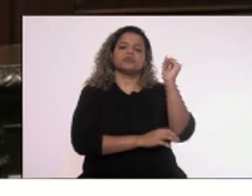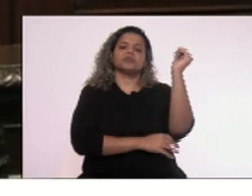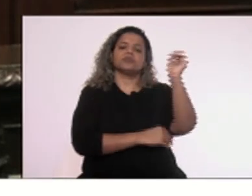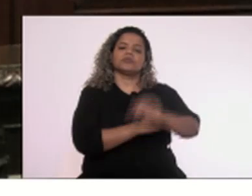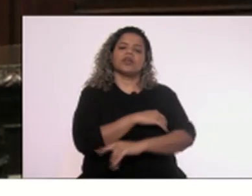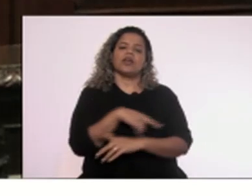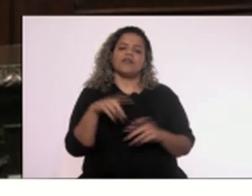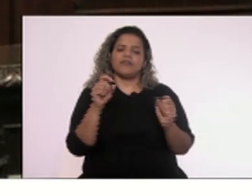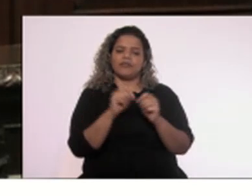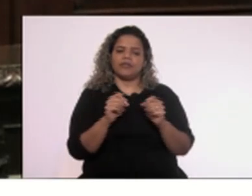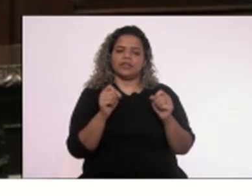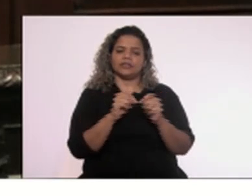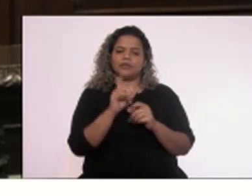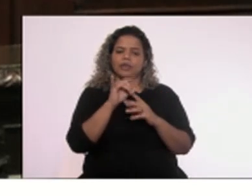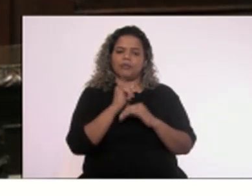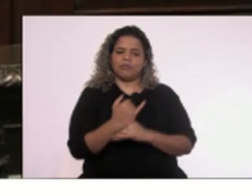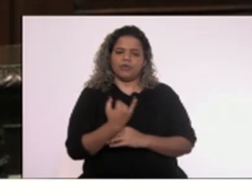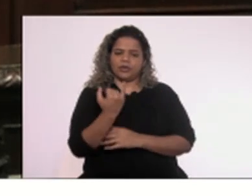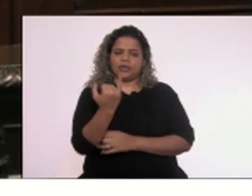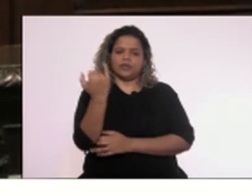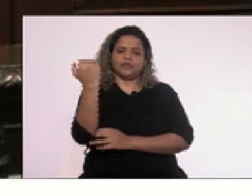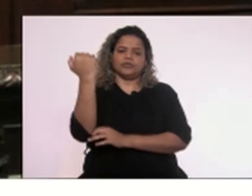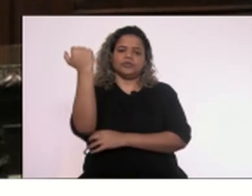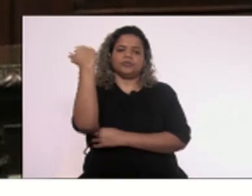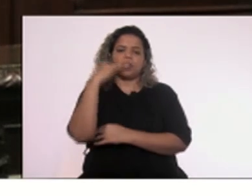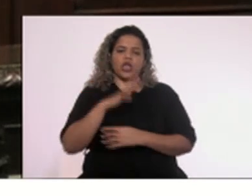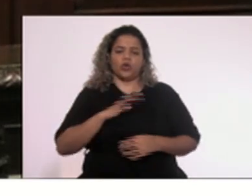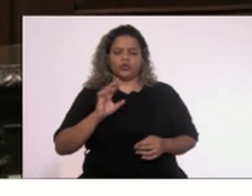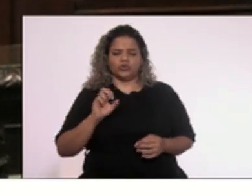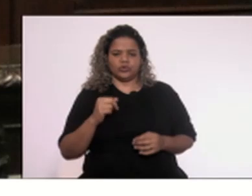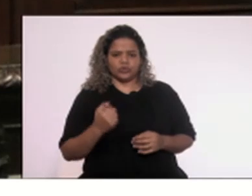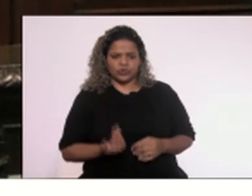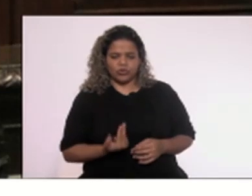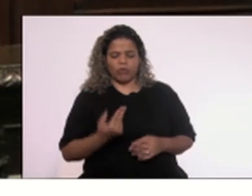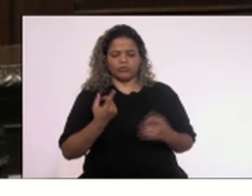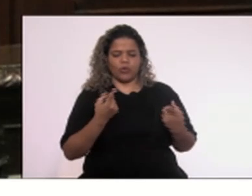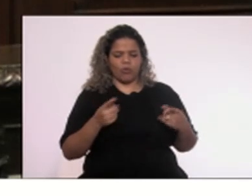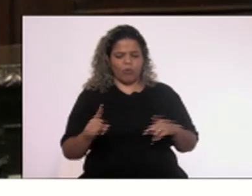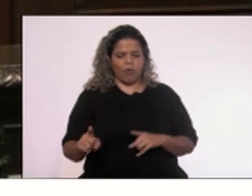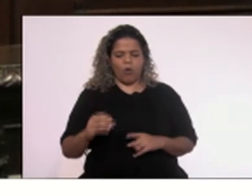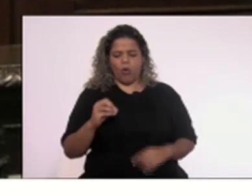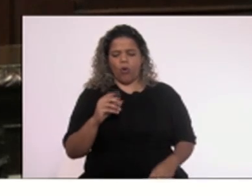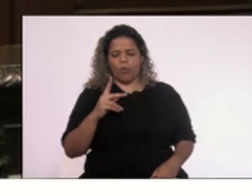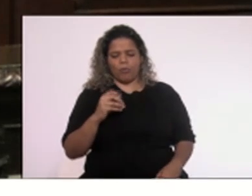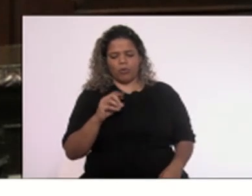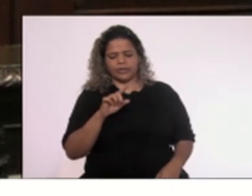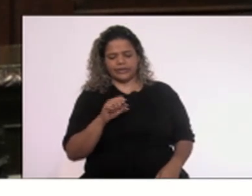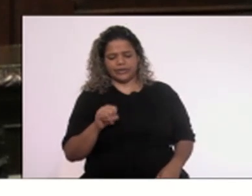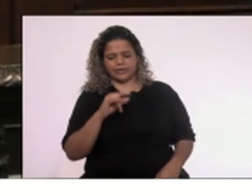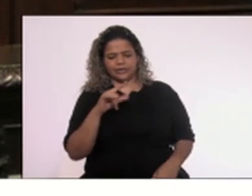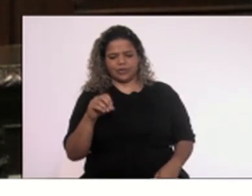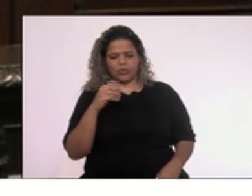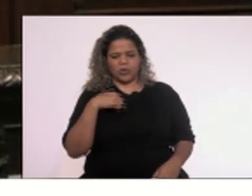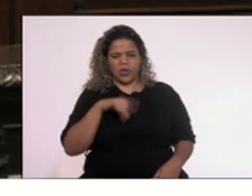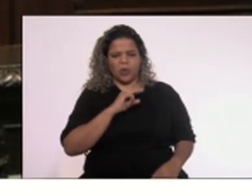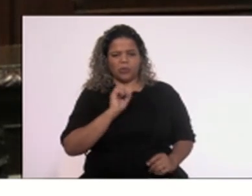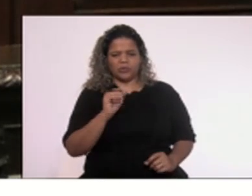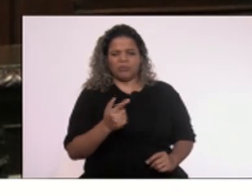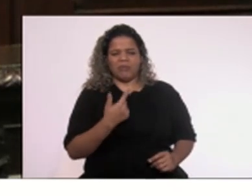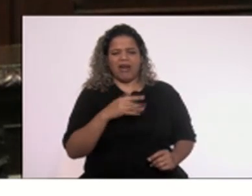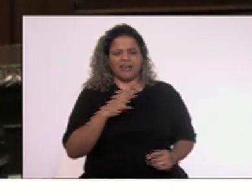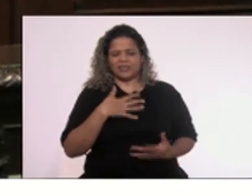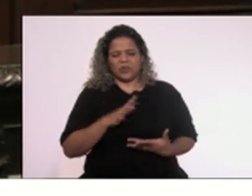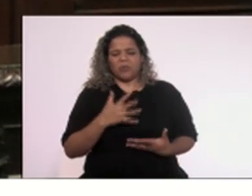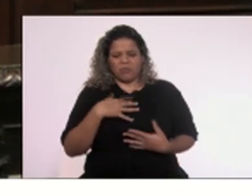quero fazer uma nota importante. Eu que sou da bancada de oposição, mas nem por isso deixo